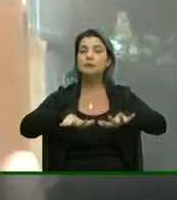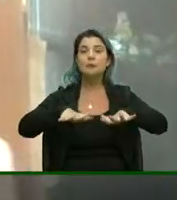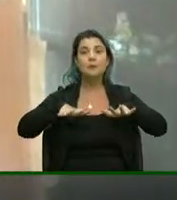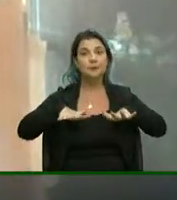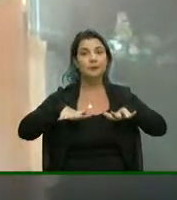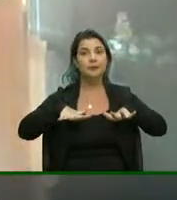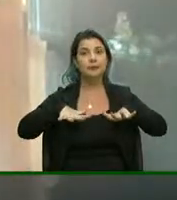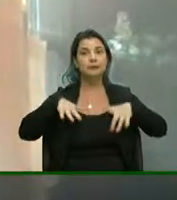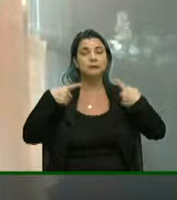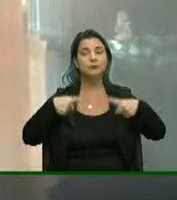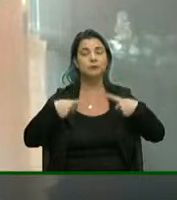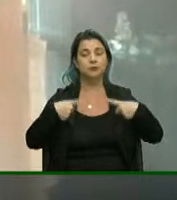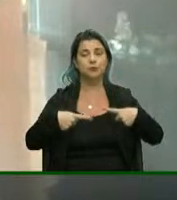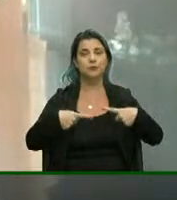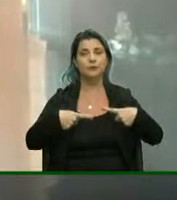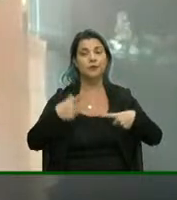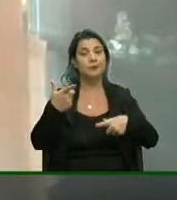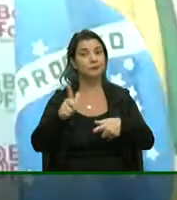em outros lugares.